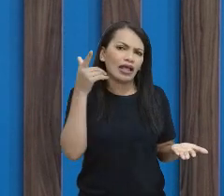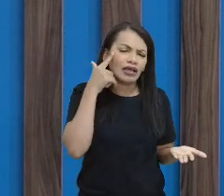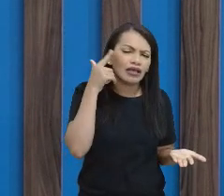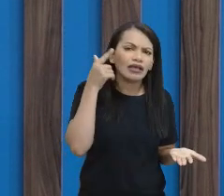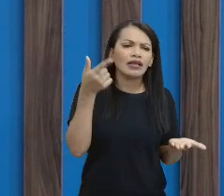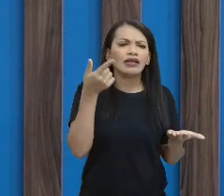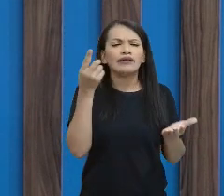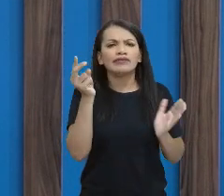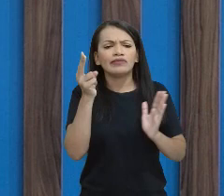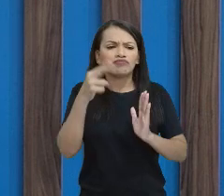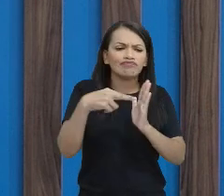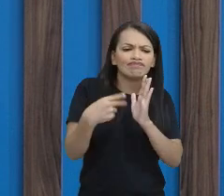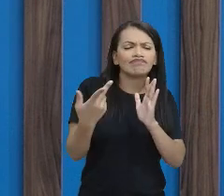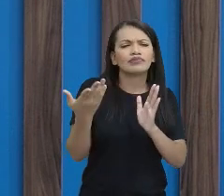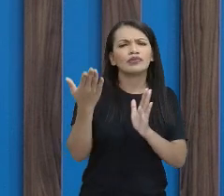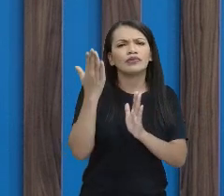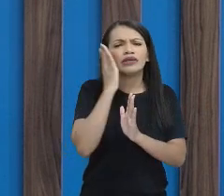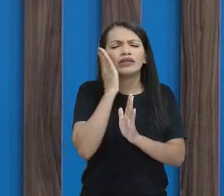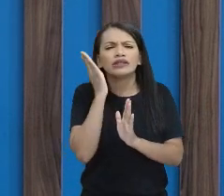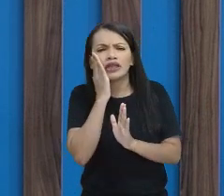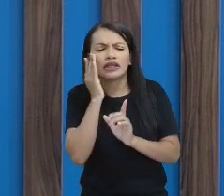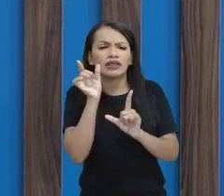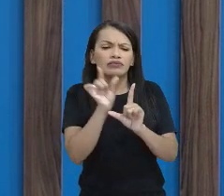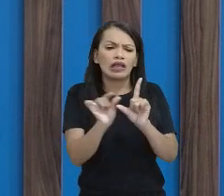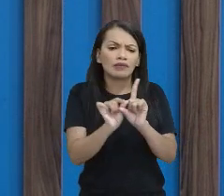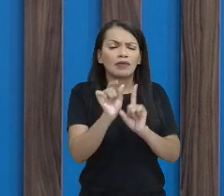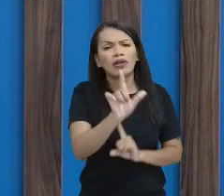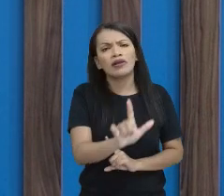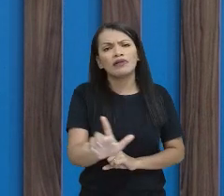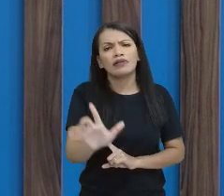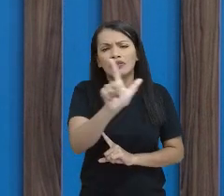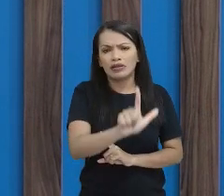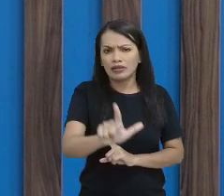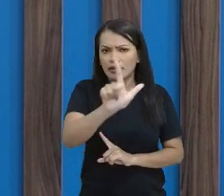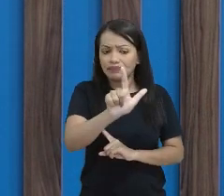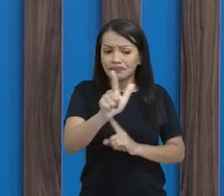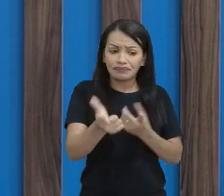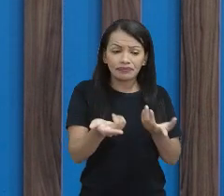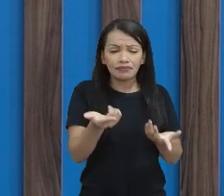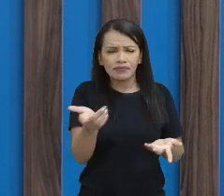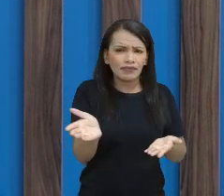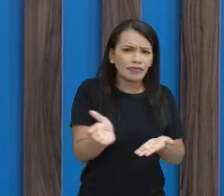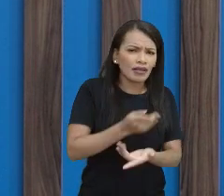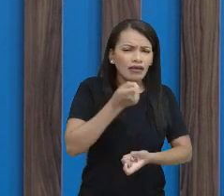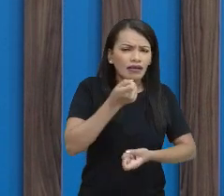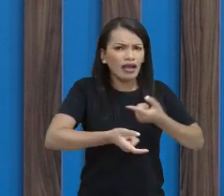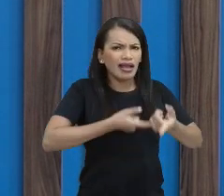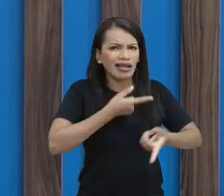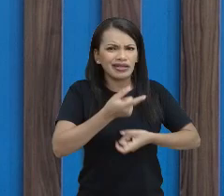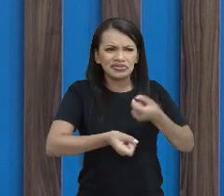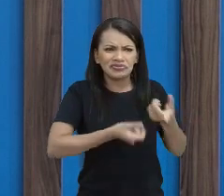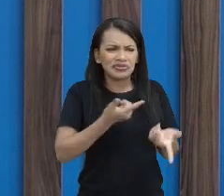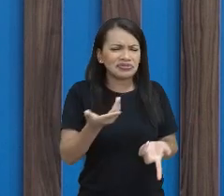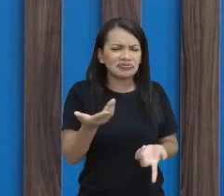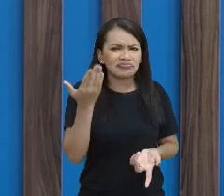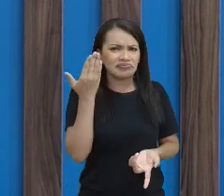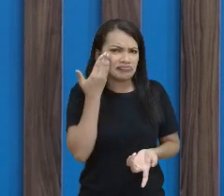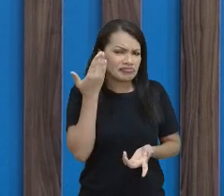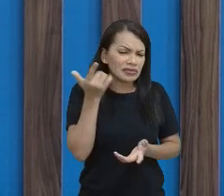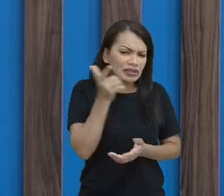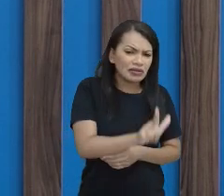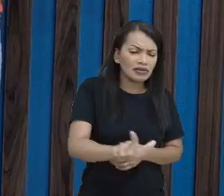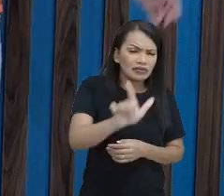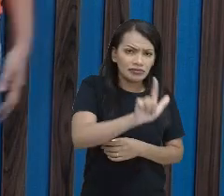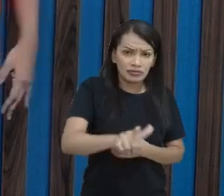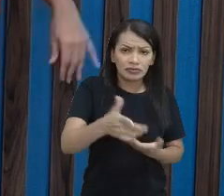não é, letramento, não é, literário, porque às vezes não estamos tão, não é, afinados, não é, com a